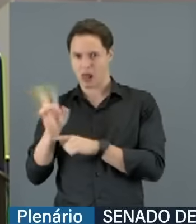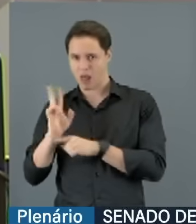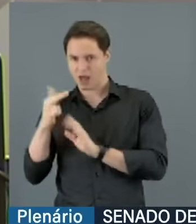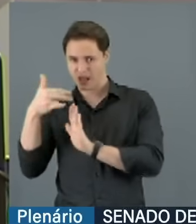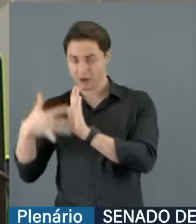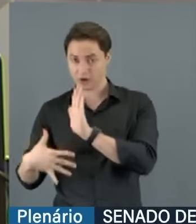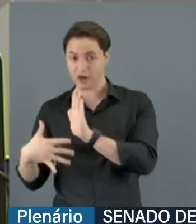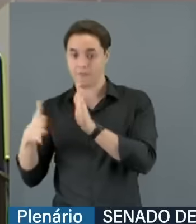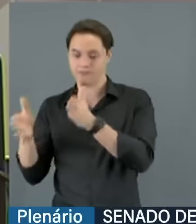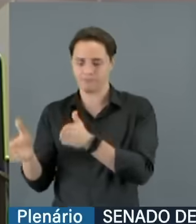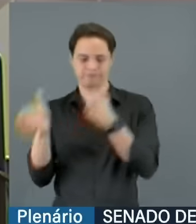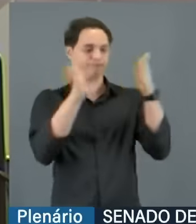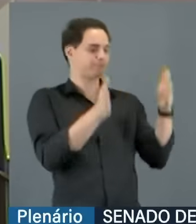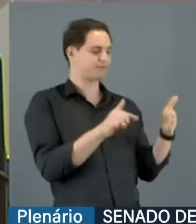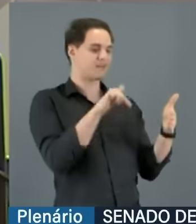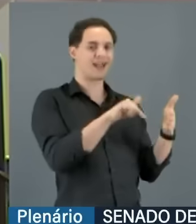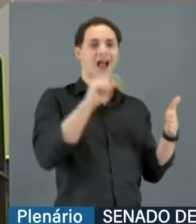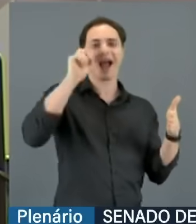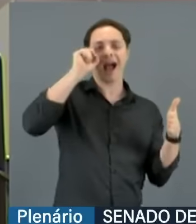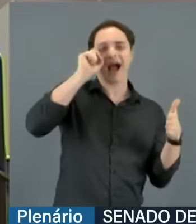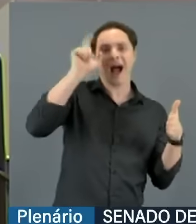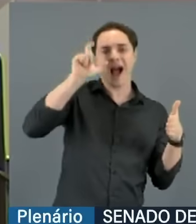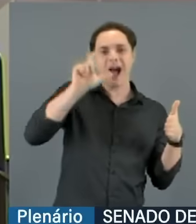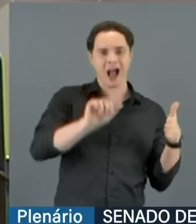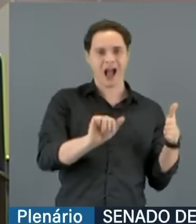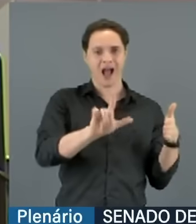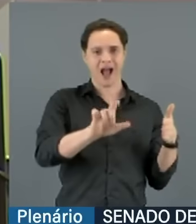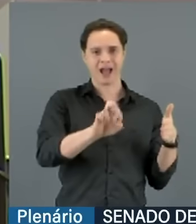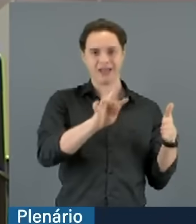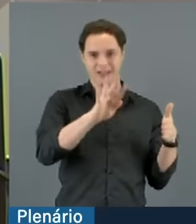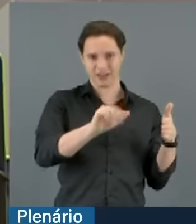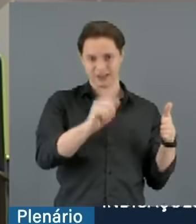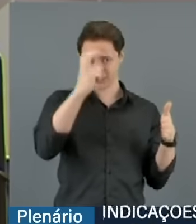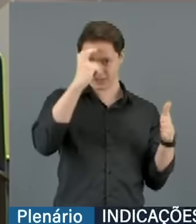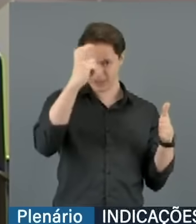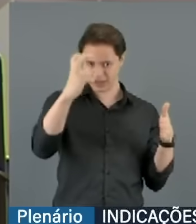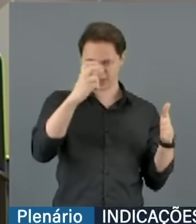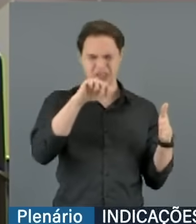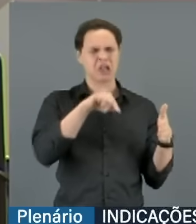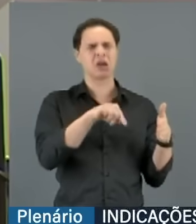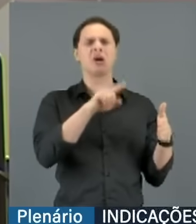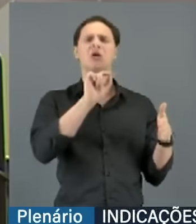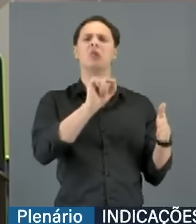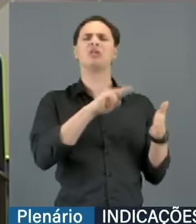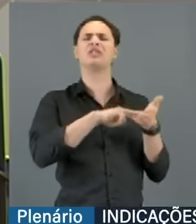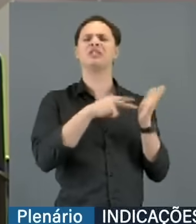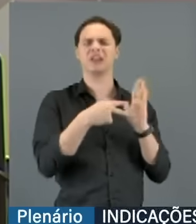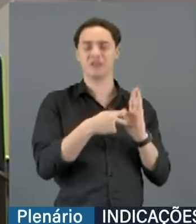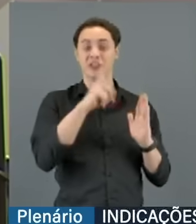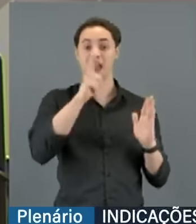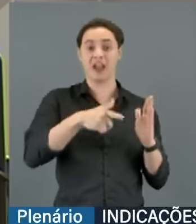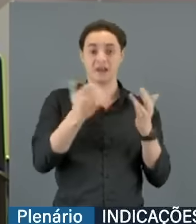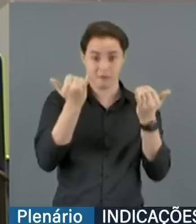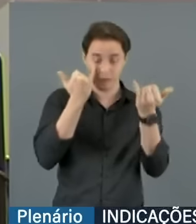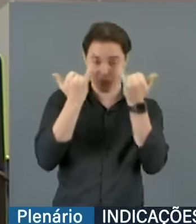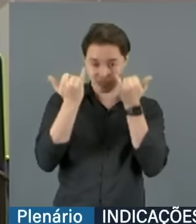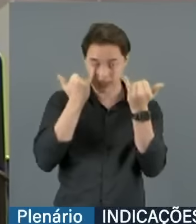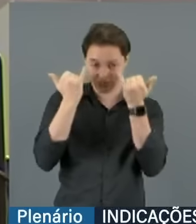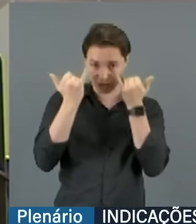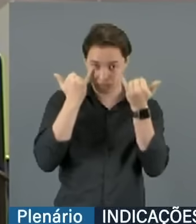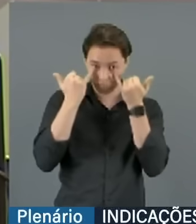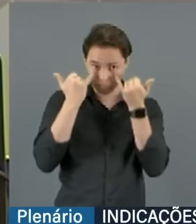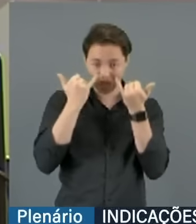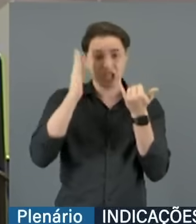se chama alertas de inteligência. O que é um alerta de inteligência? Um alerta de inteligência é uma informação que é sim